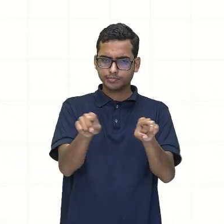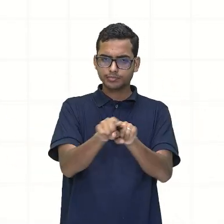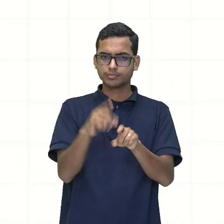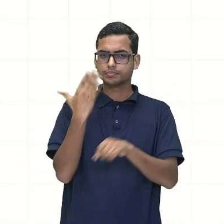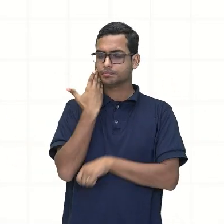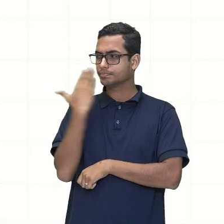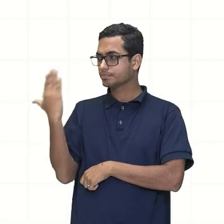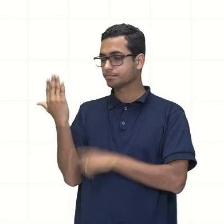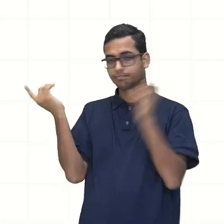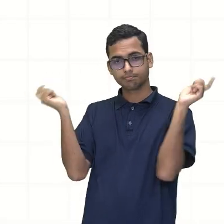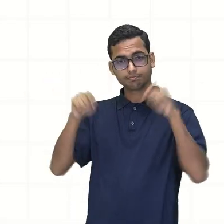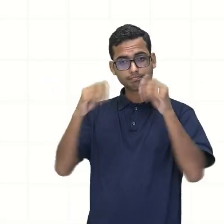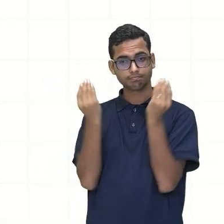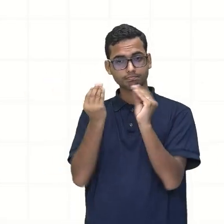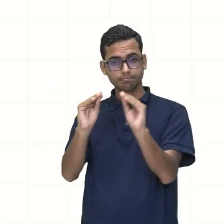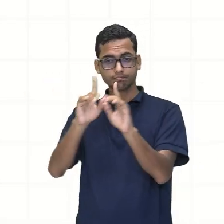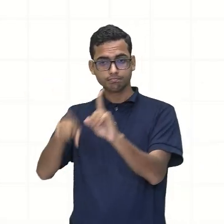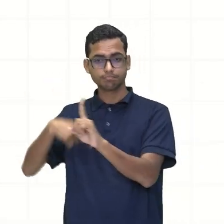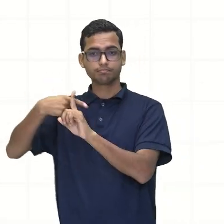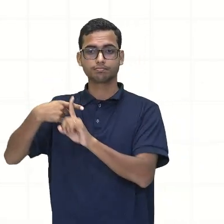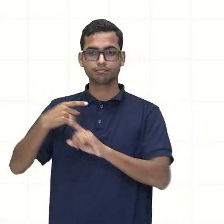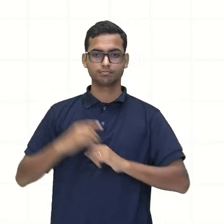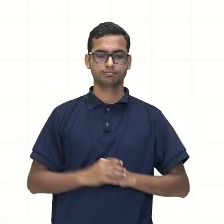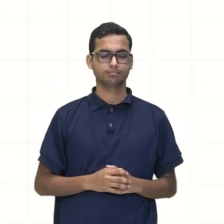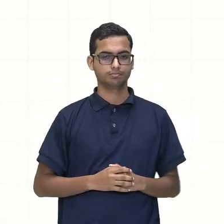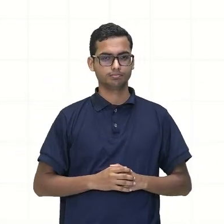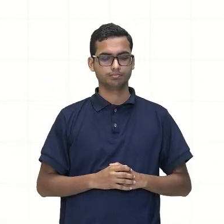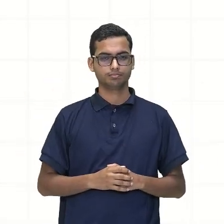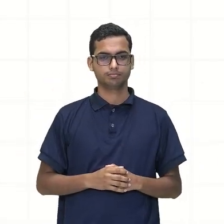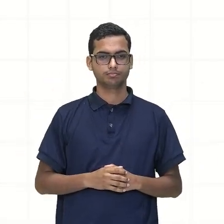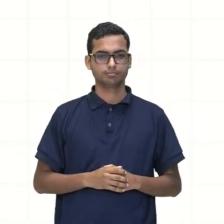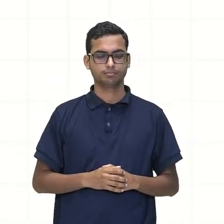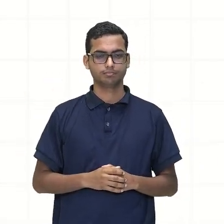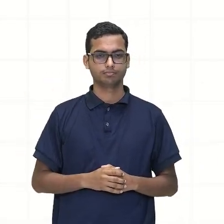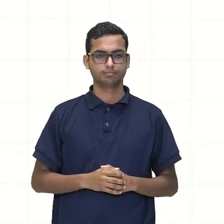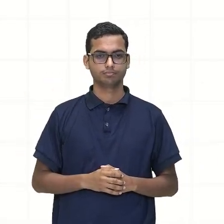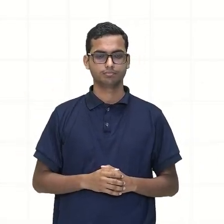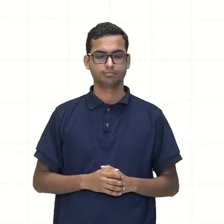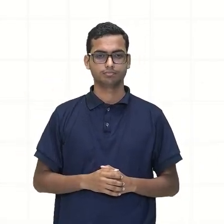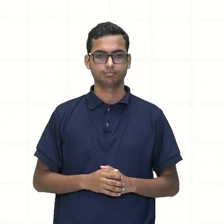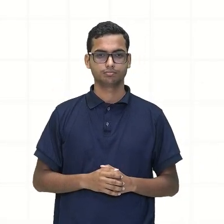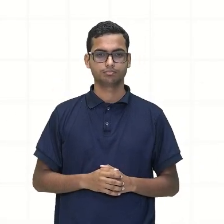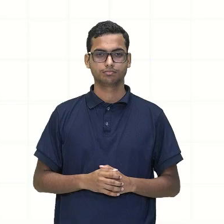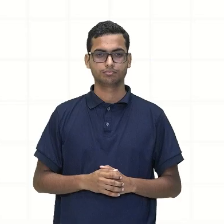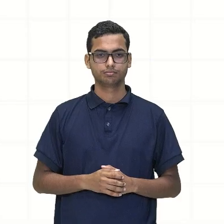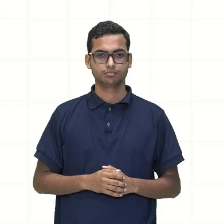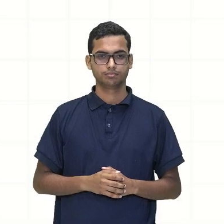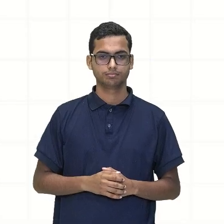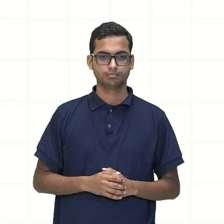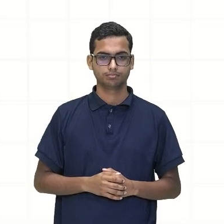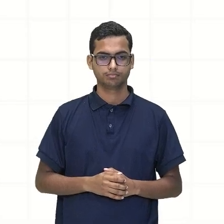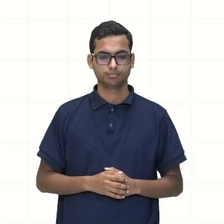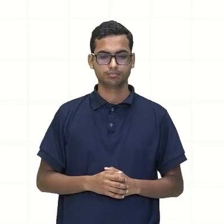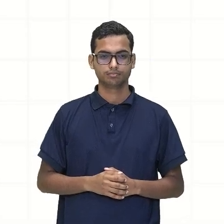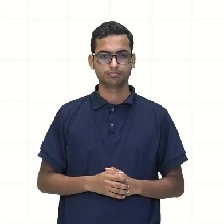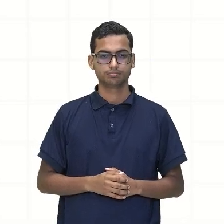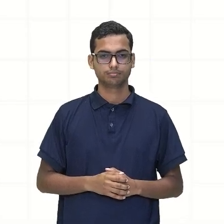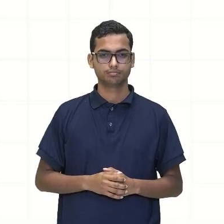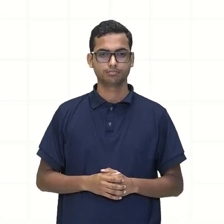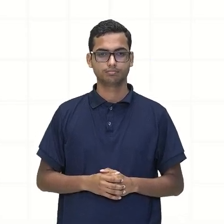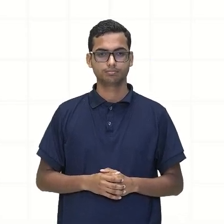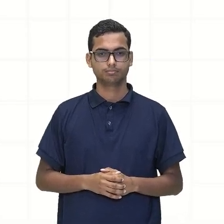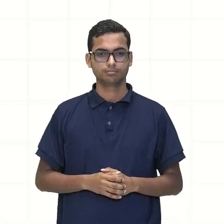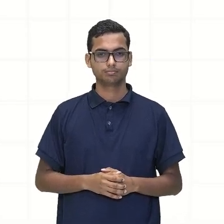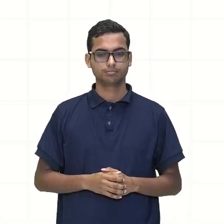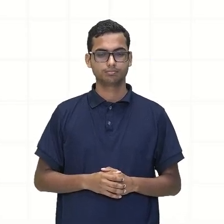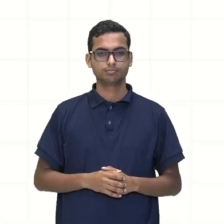aqui. E aqui eu usaria o menos. Não faz diferença, não